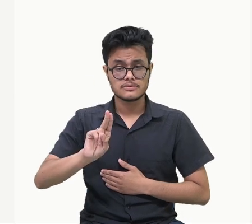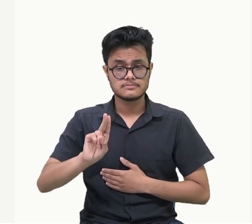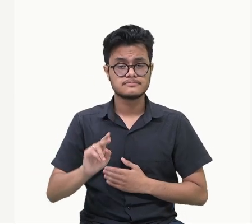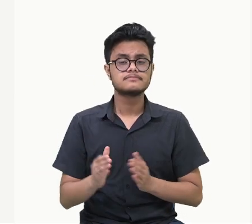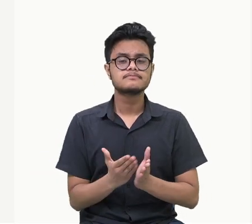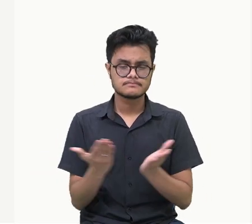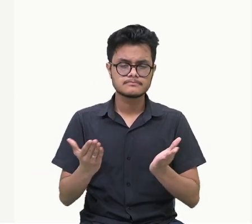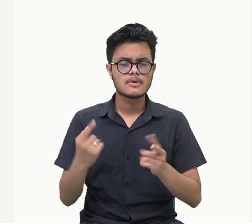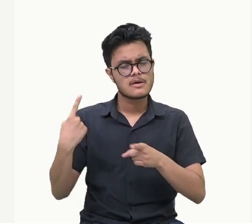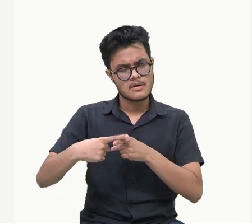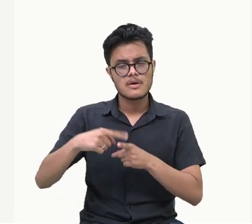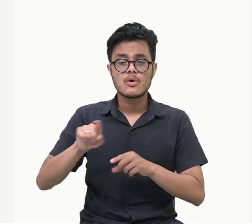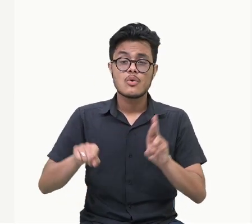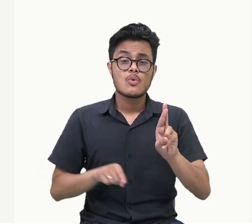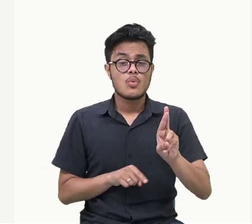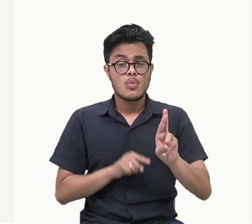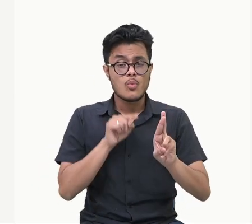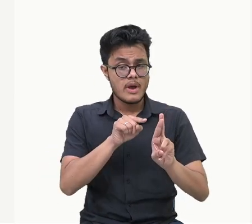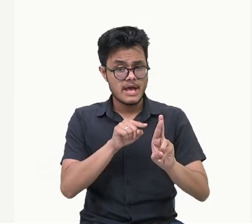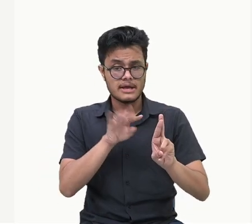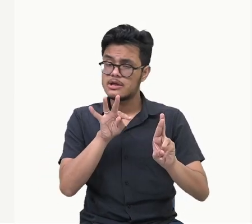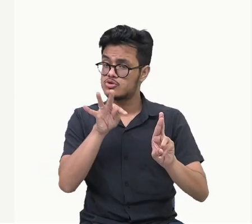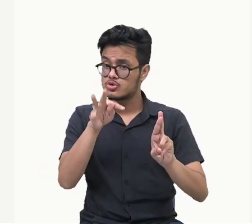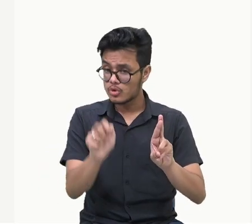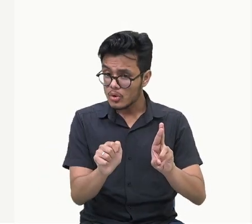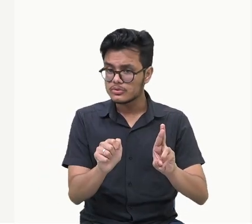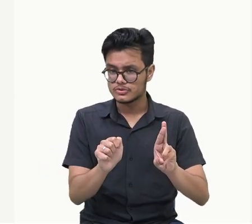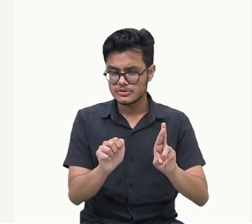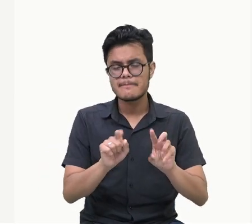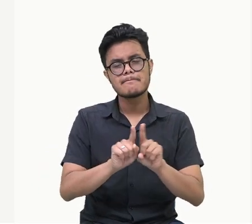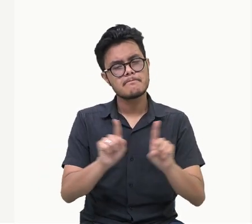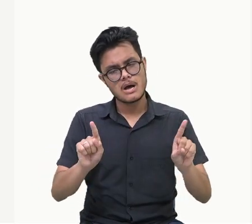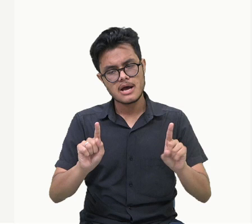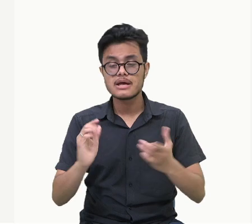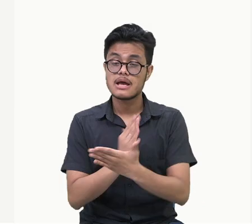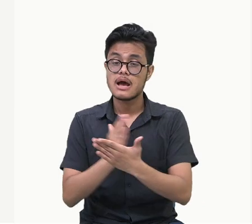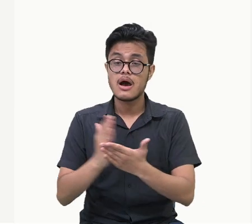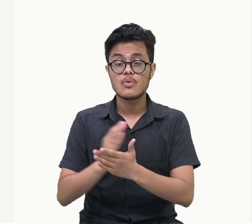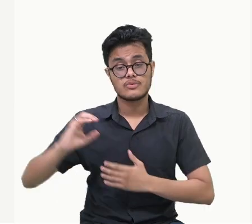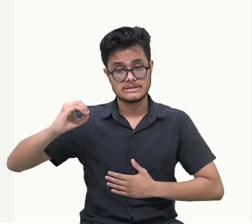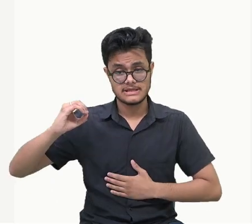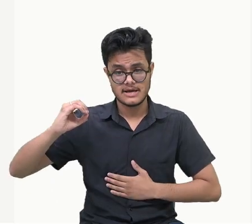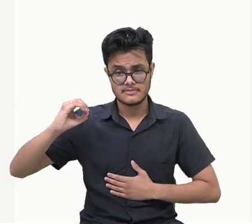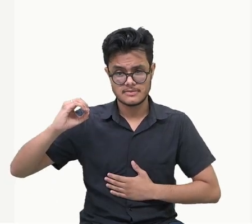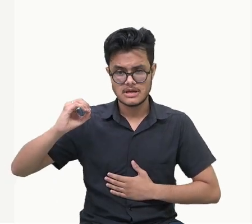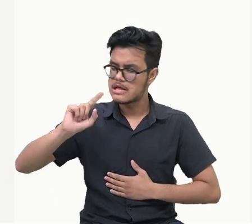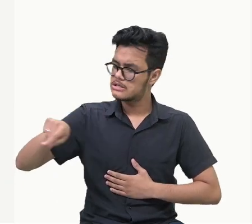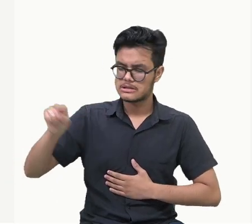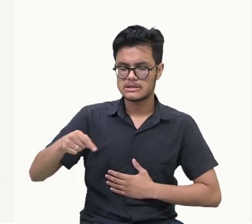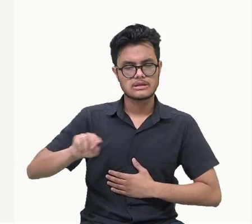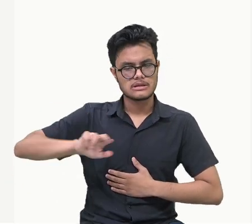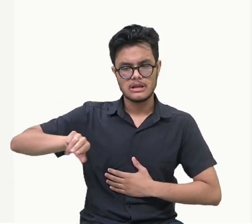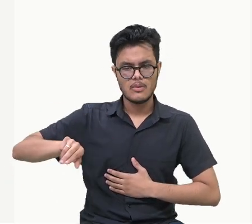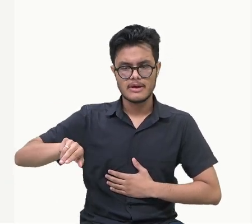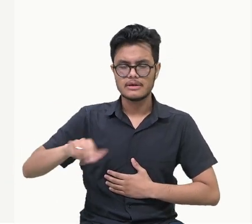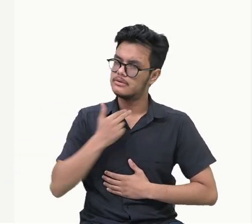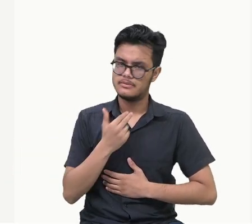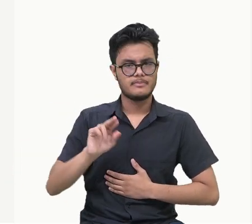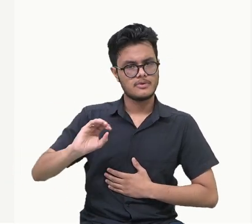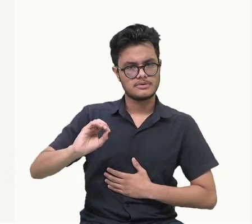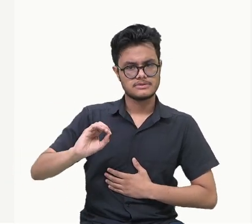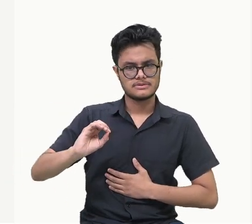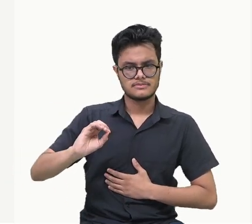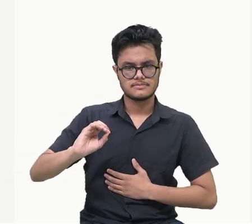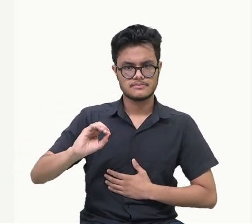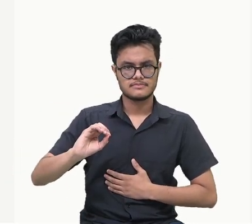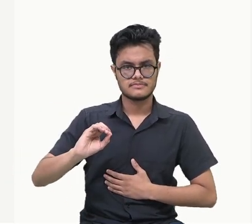tá? Porque são todos os reais, exceto o zero, tá bom? Nós não podemos ter zero